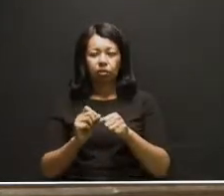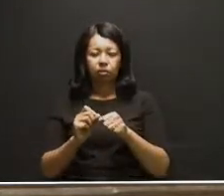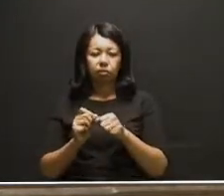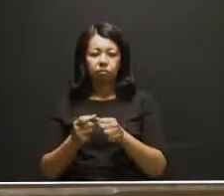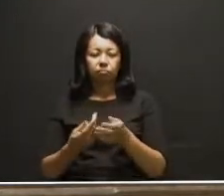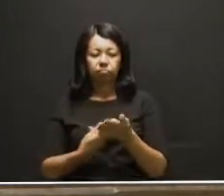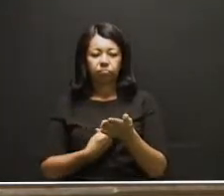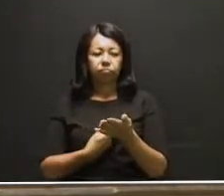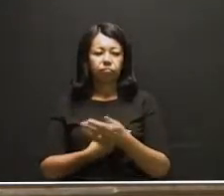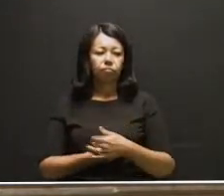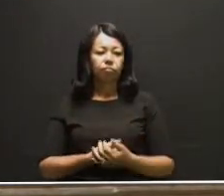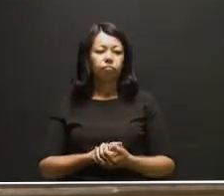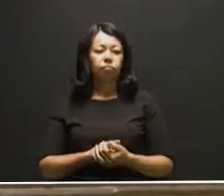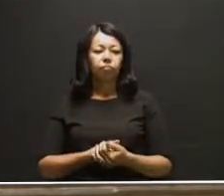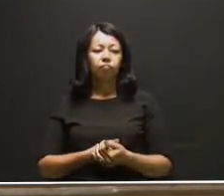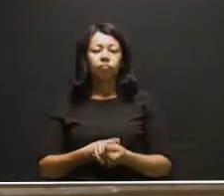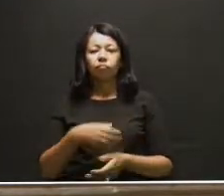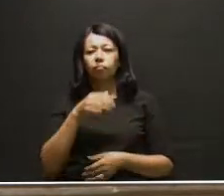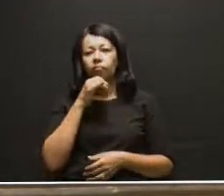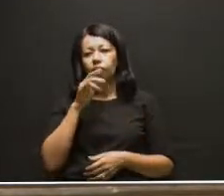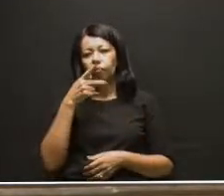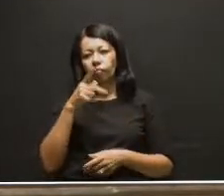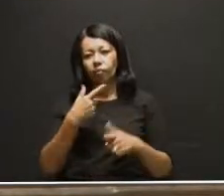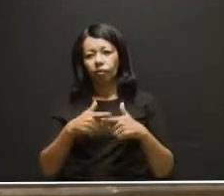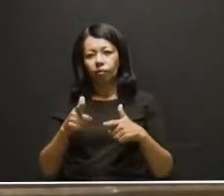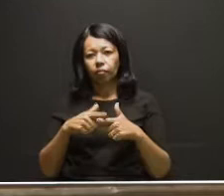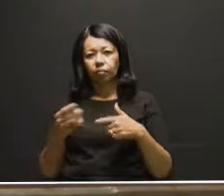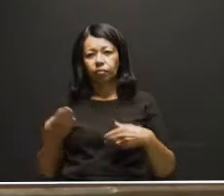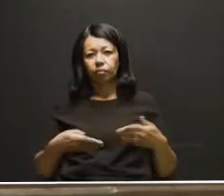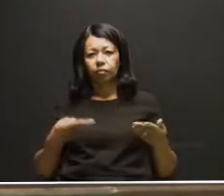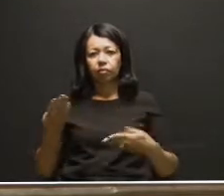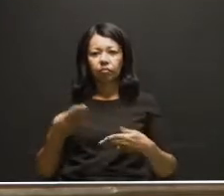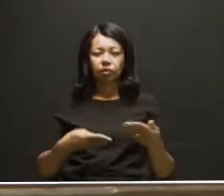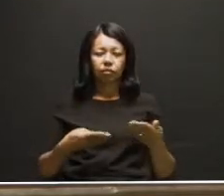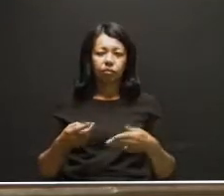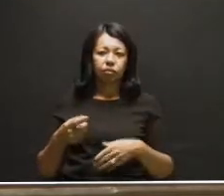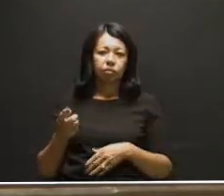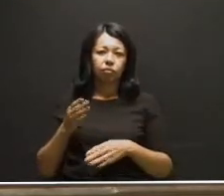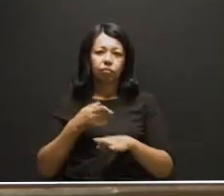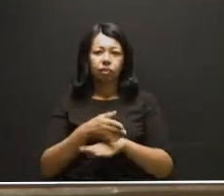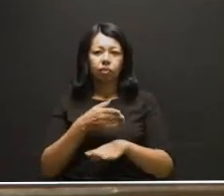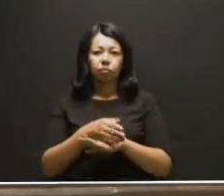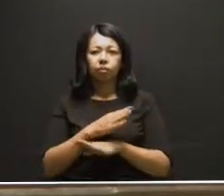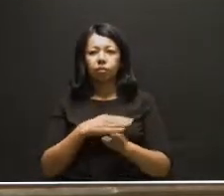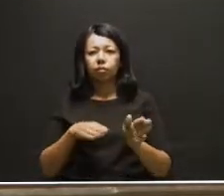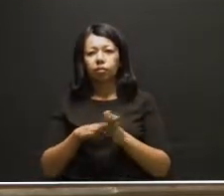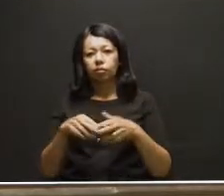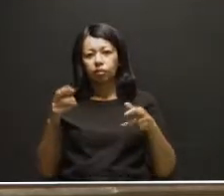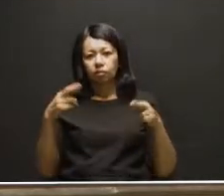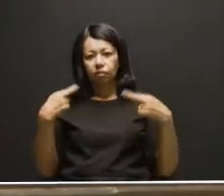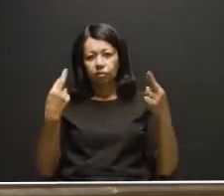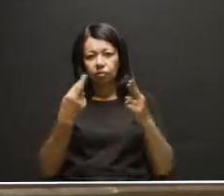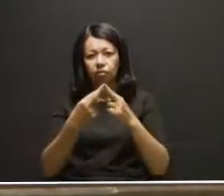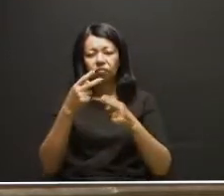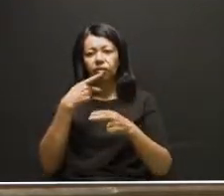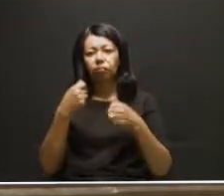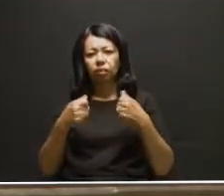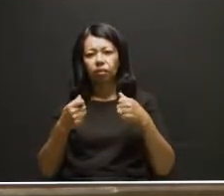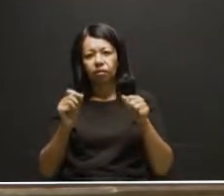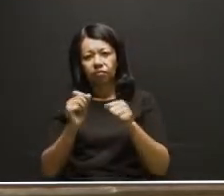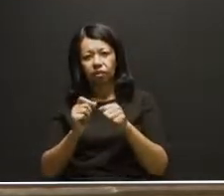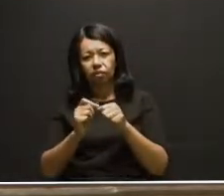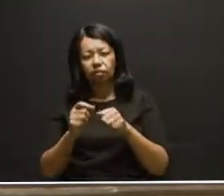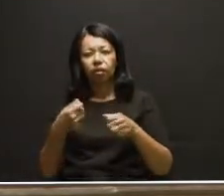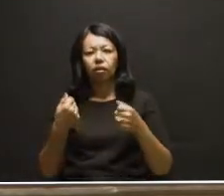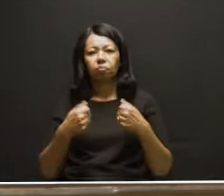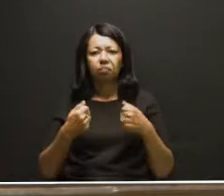por exemplo quando deu aquele problema todinho que o servidor que ele participou de todas as reuniões e disse que tinha que fazer que tinha que resolver